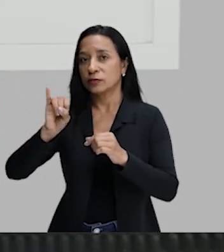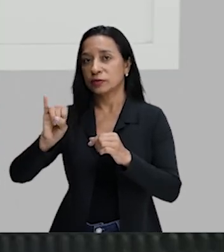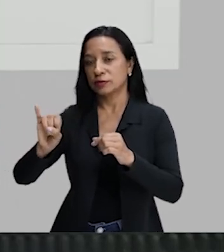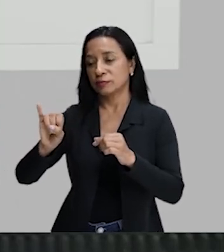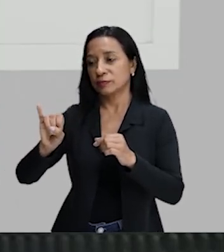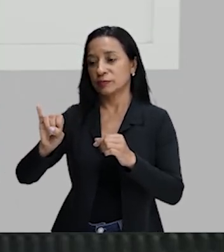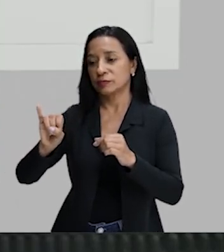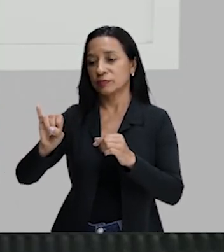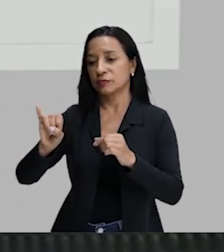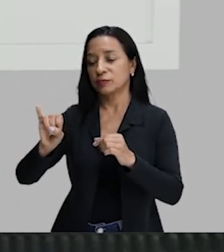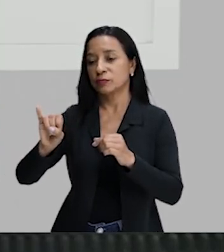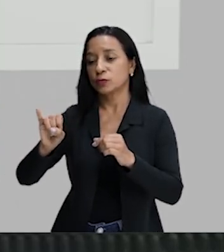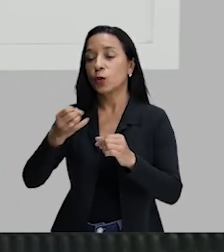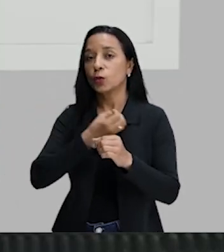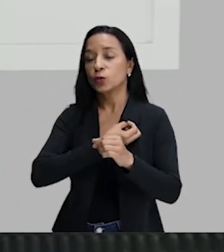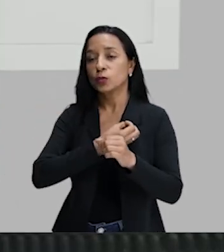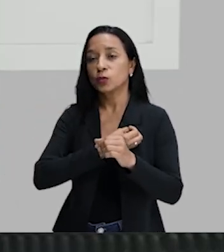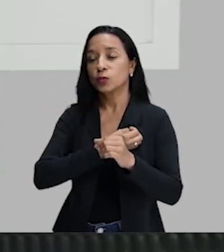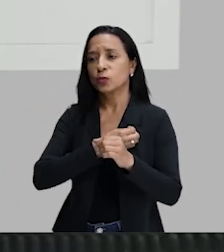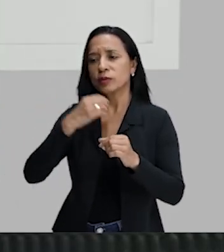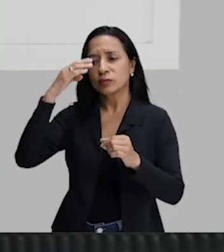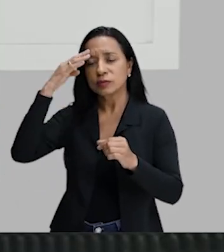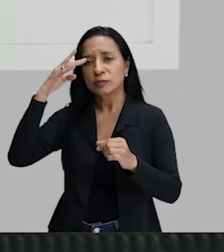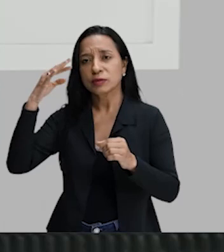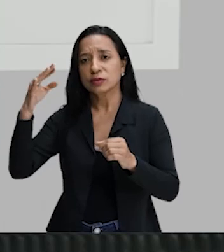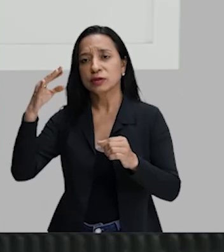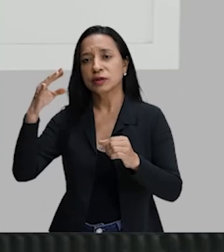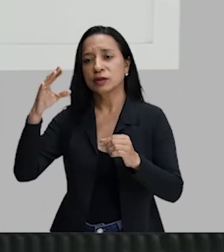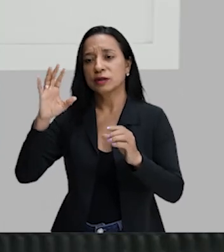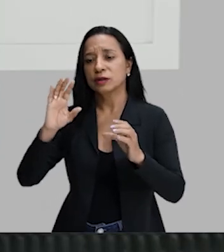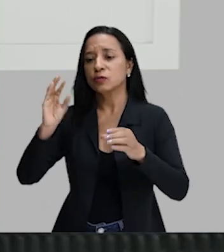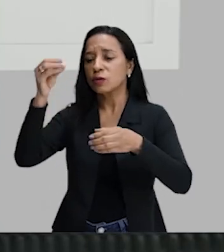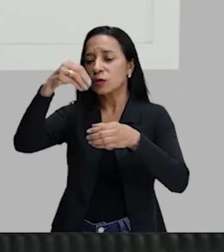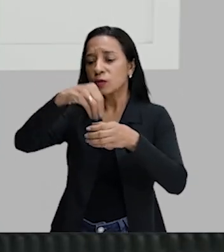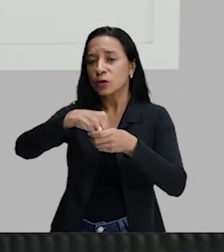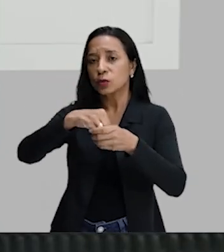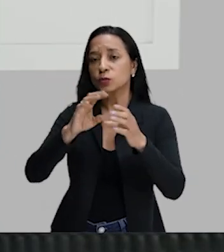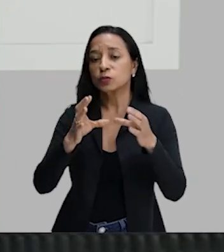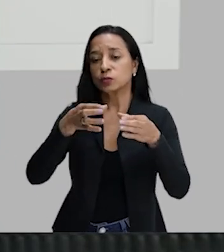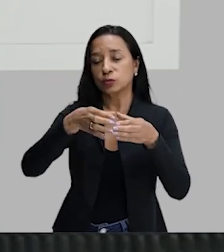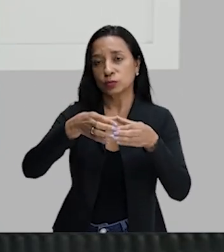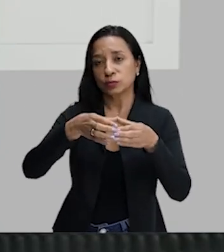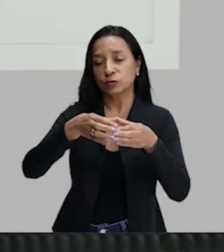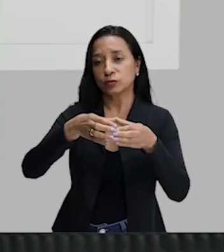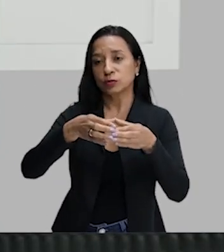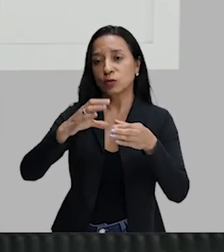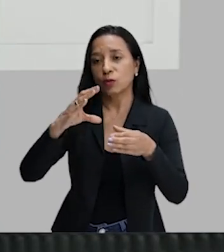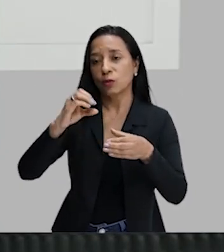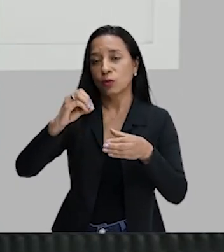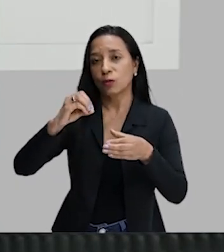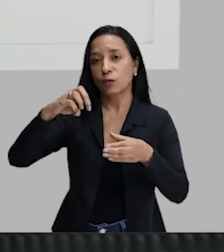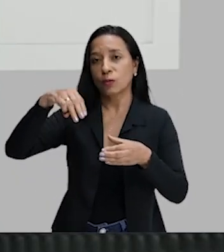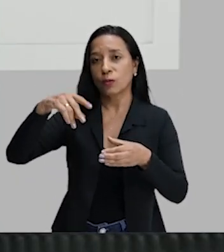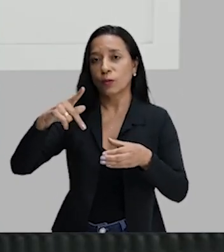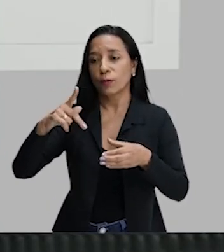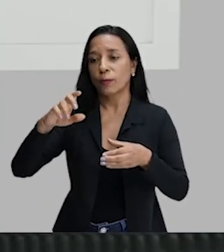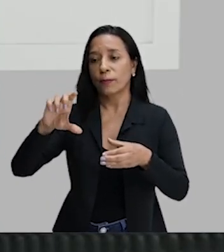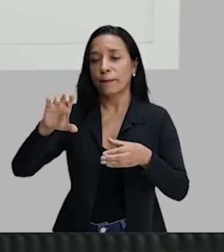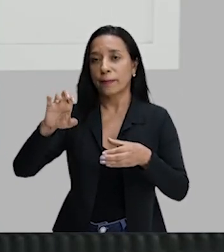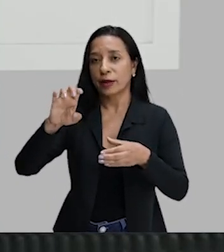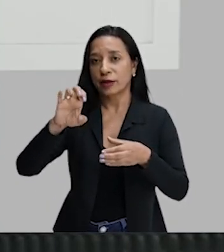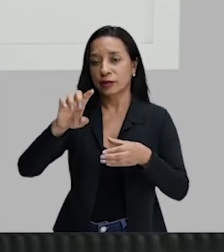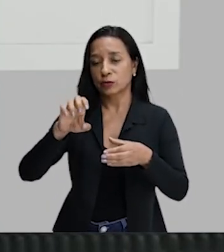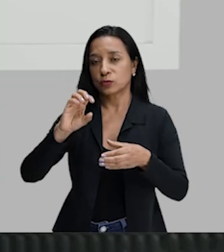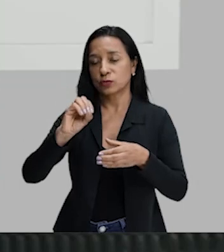no conjunto dos números complexos. Tá? O que é o conjunto dos números complexos? Ele vai englobar todo o conjunto